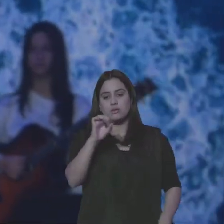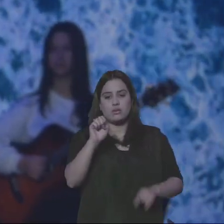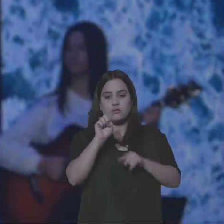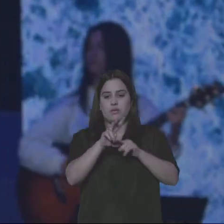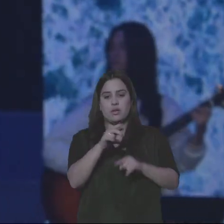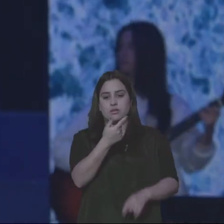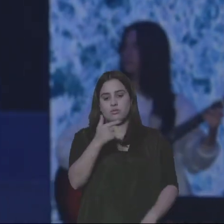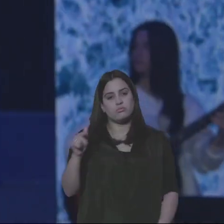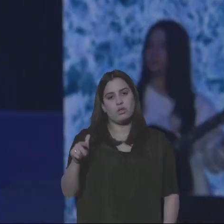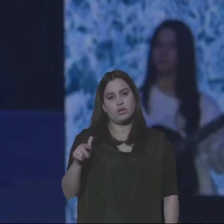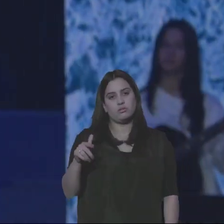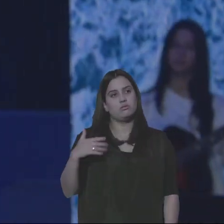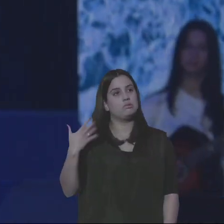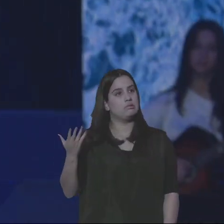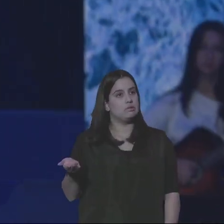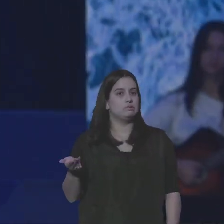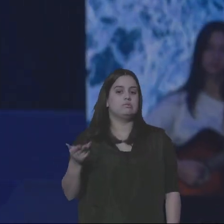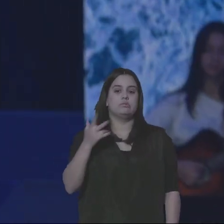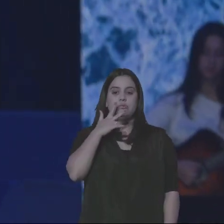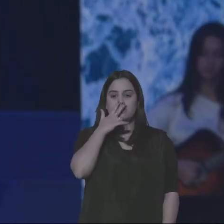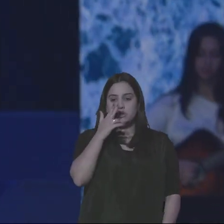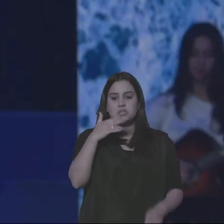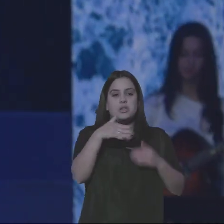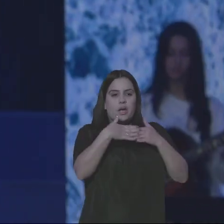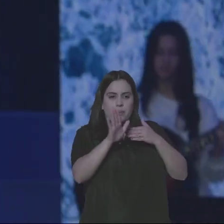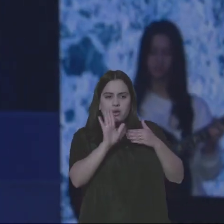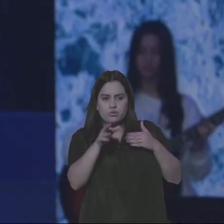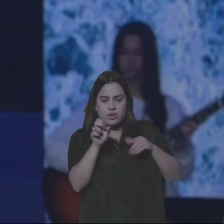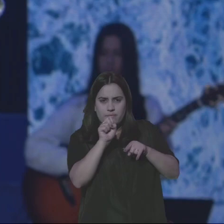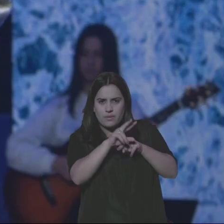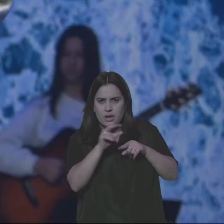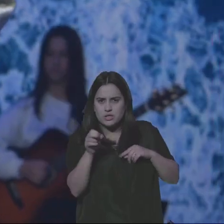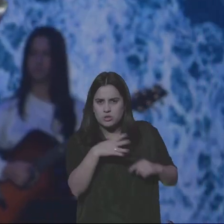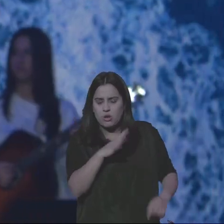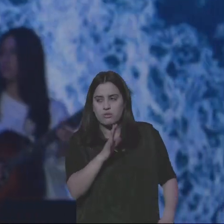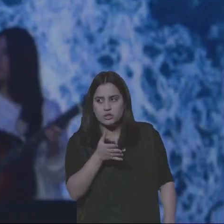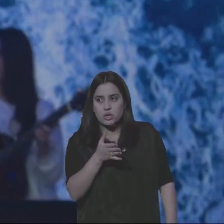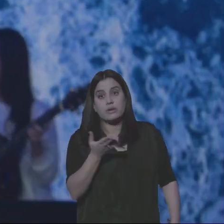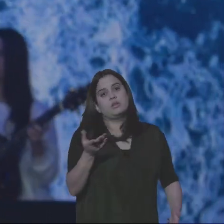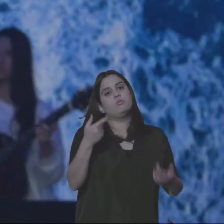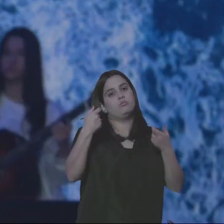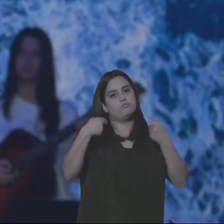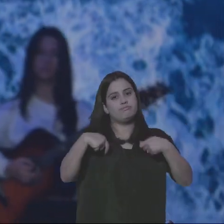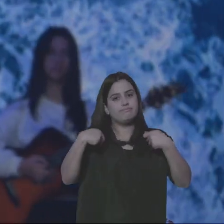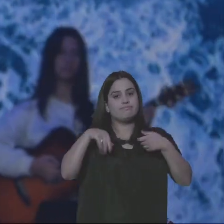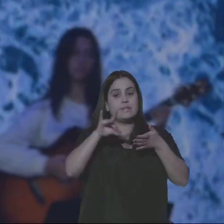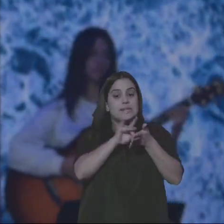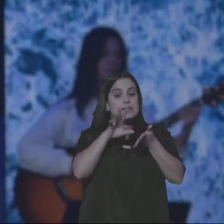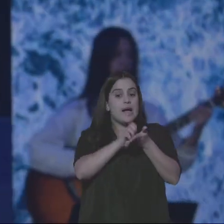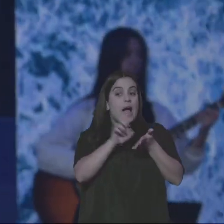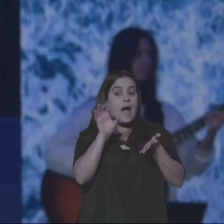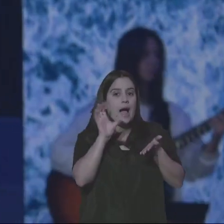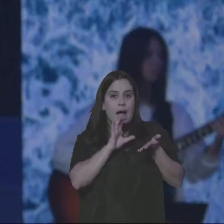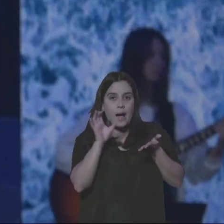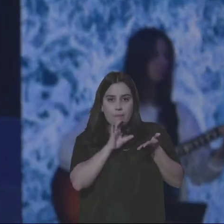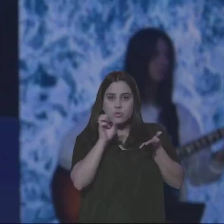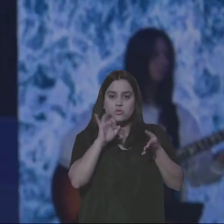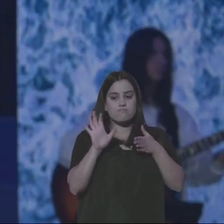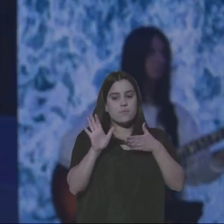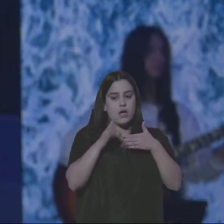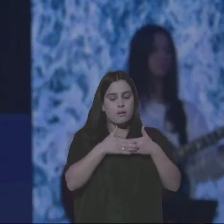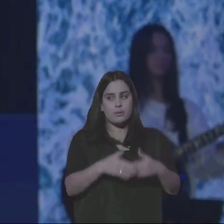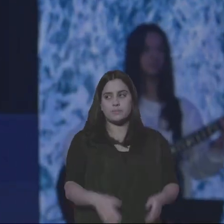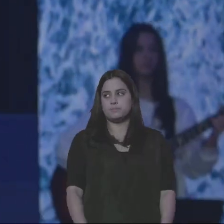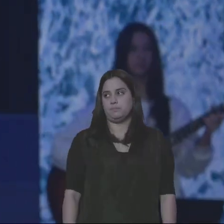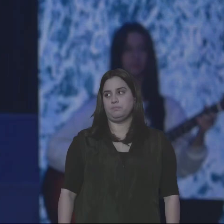pro retiro. Então, acho que abriram vagas novas, se eu não me engano. Então, corre lá no final do culto, tá bom? Se você ainda não fez sua inscrição.